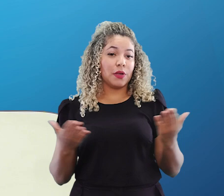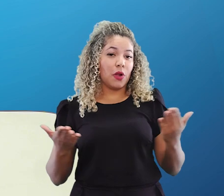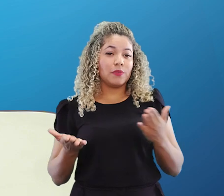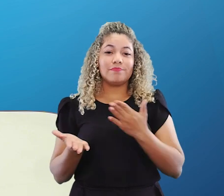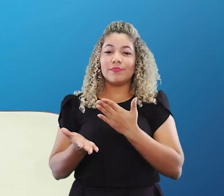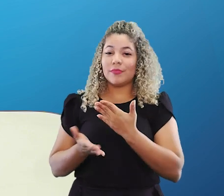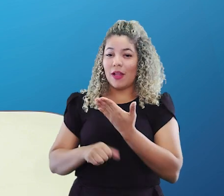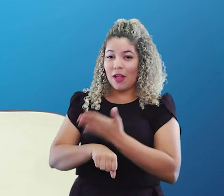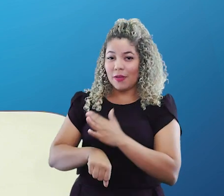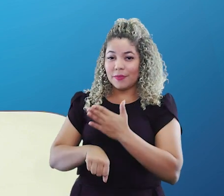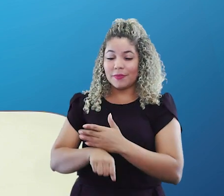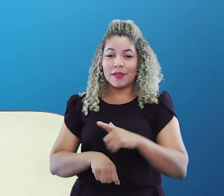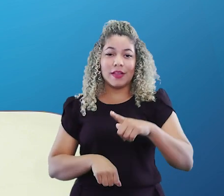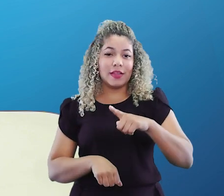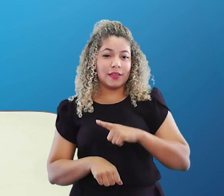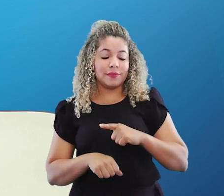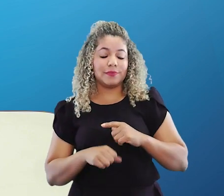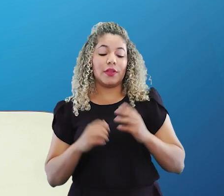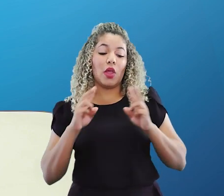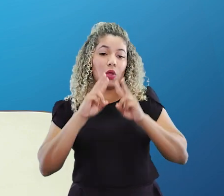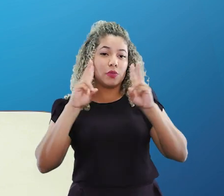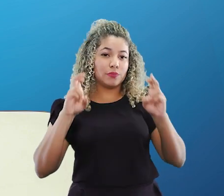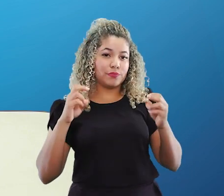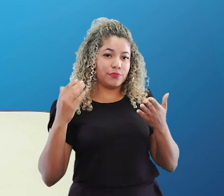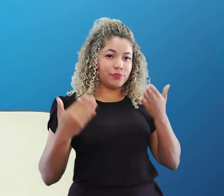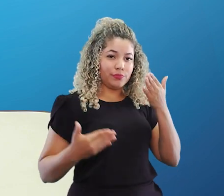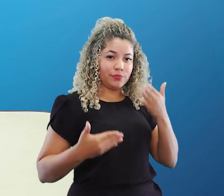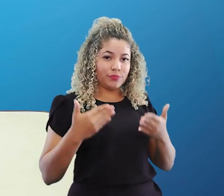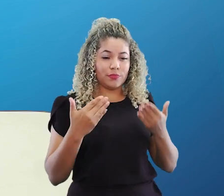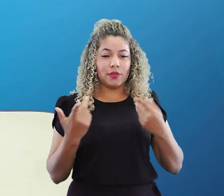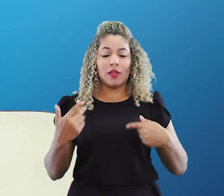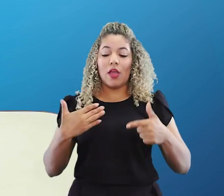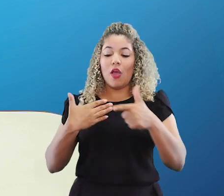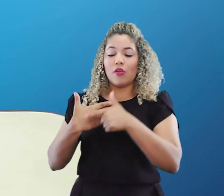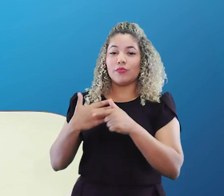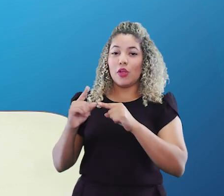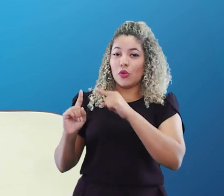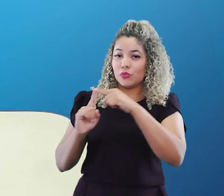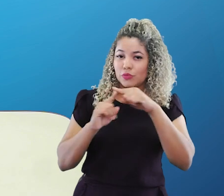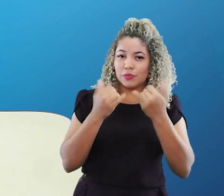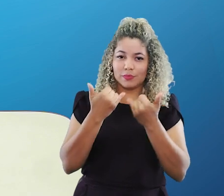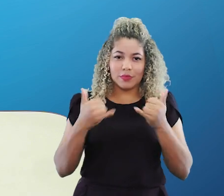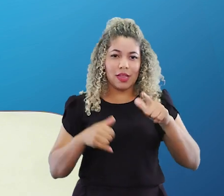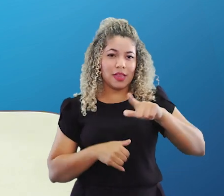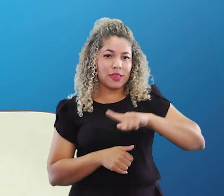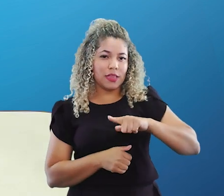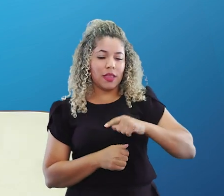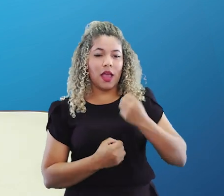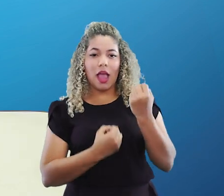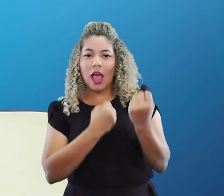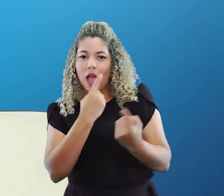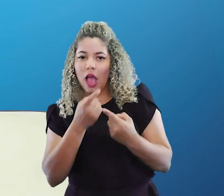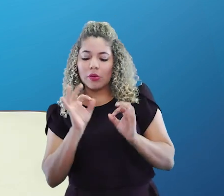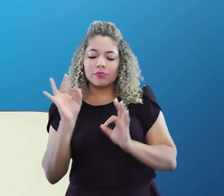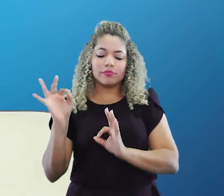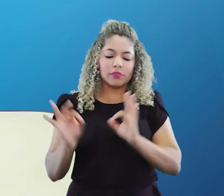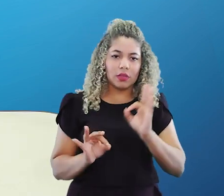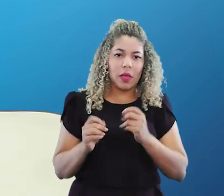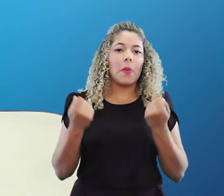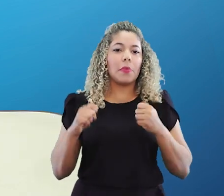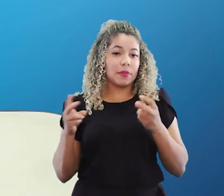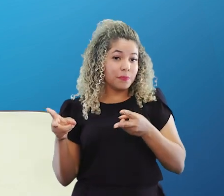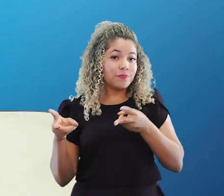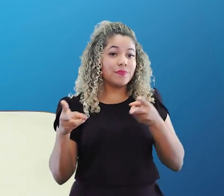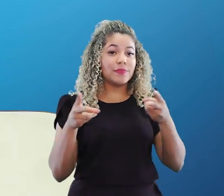Para a nossa prática de hoje, sobre a robótica e os funcionamentos do tipo de energia, nós temos aqui algumas montagens onde